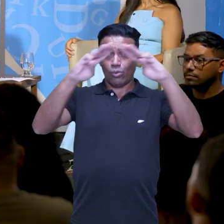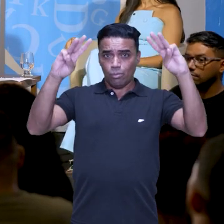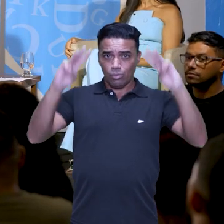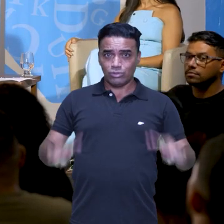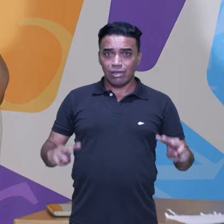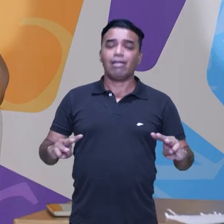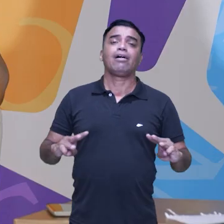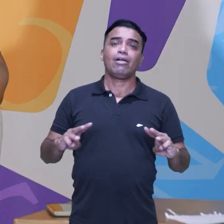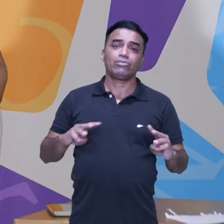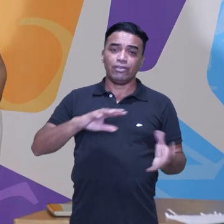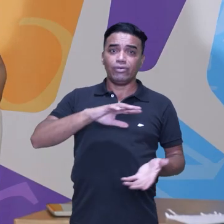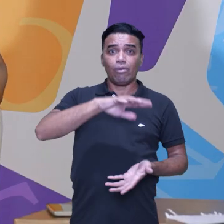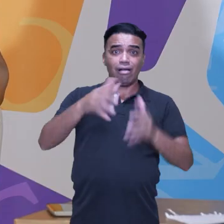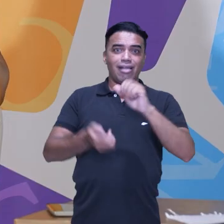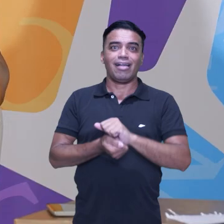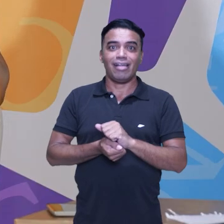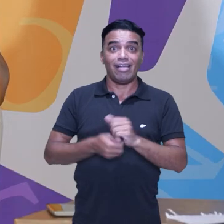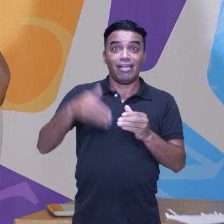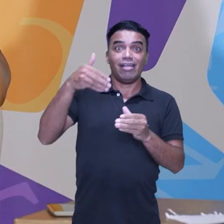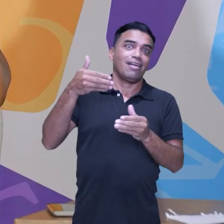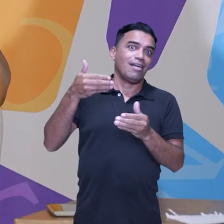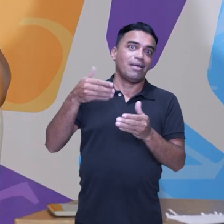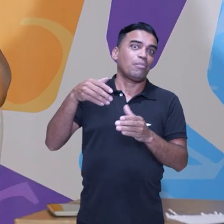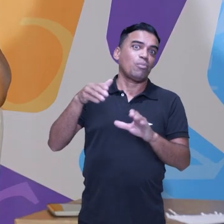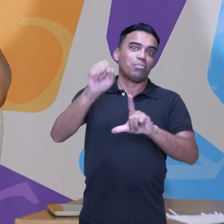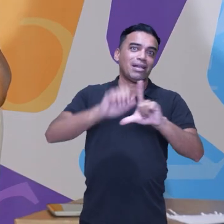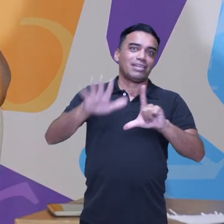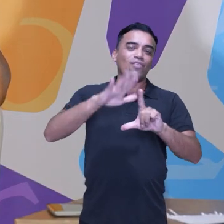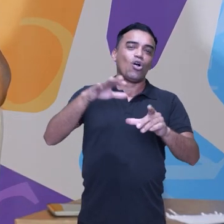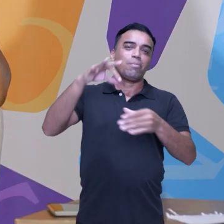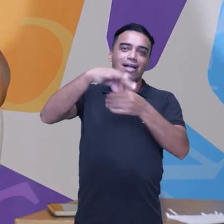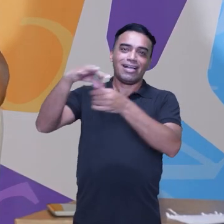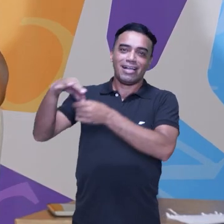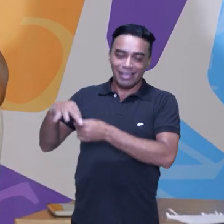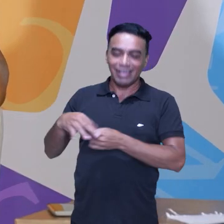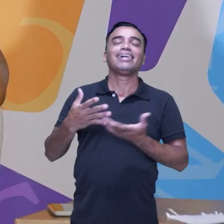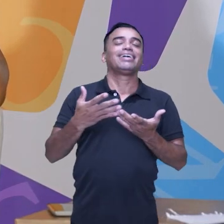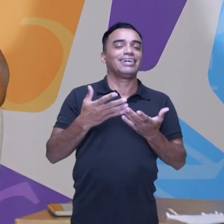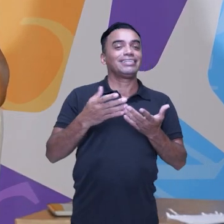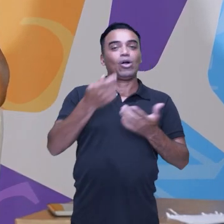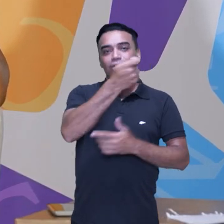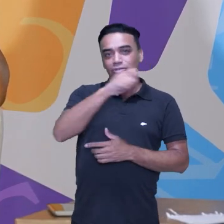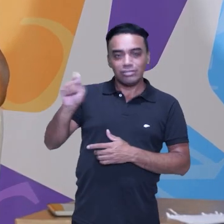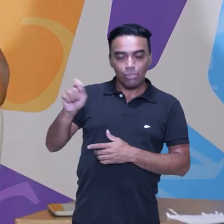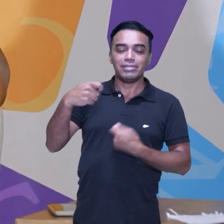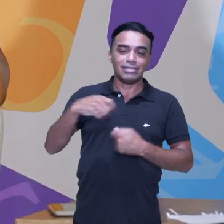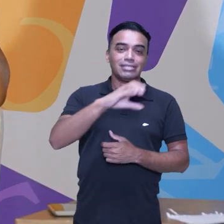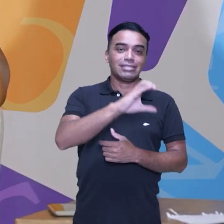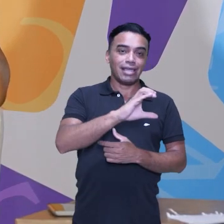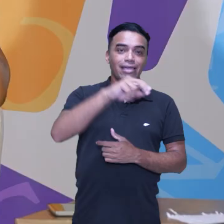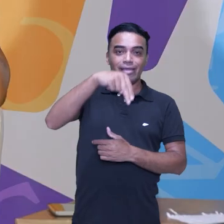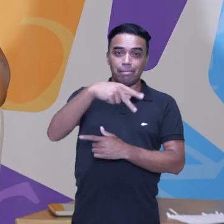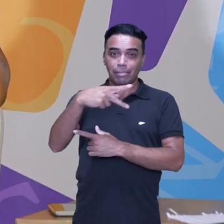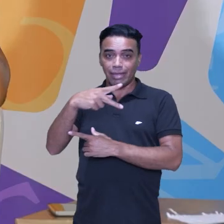teve uma reestruturação através da plataforma Semente, através de uma associação, é preciso ter um CNPJ, né?